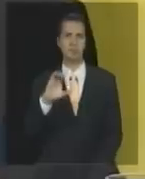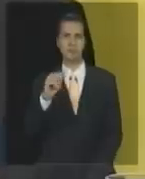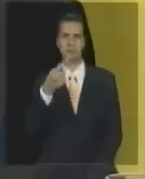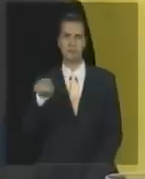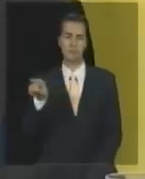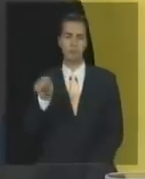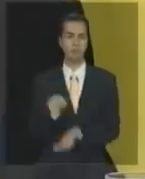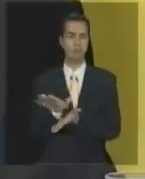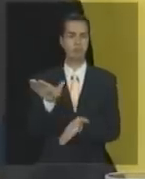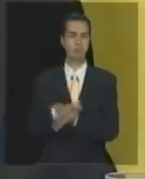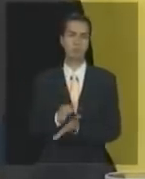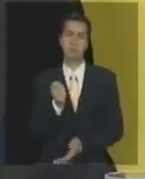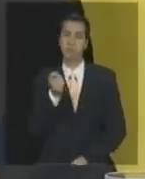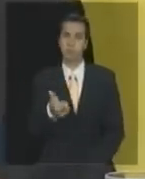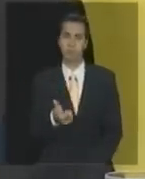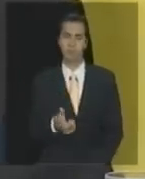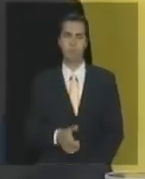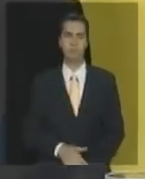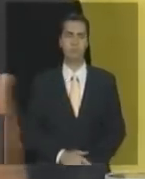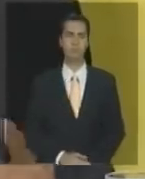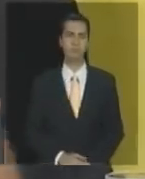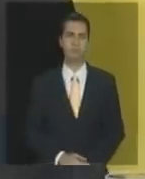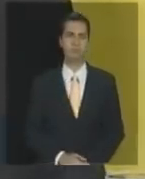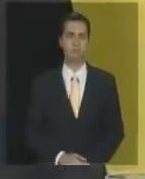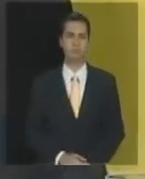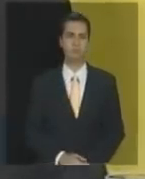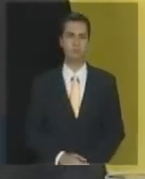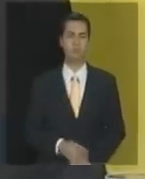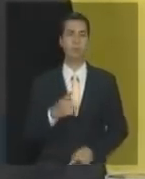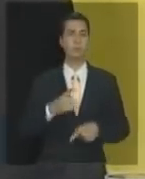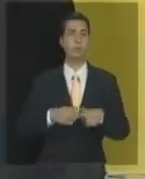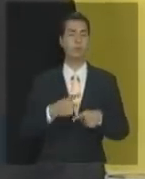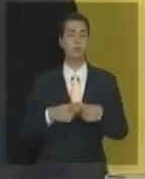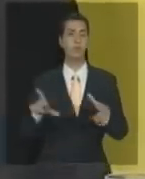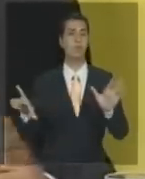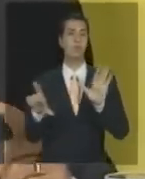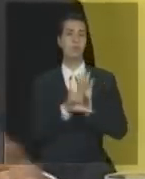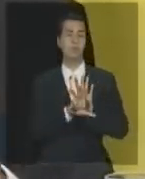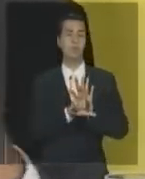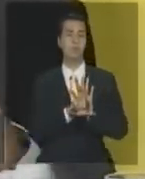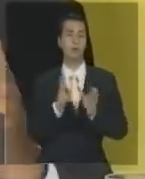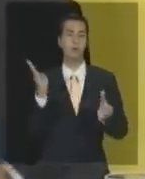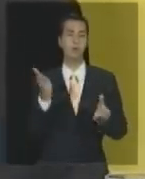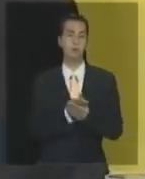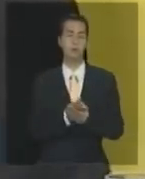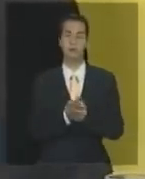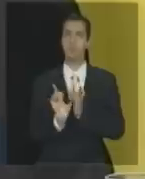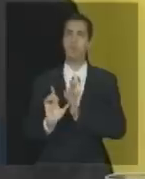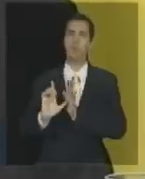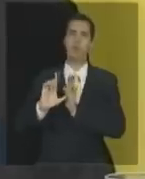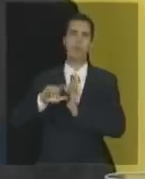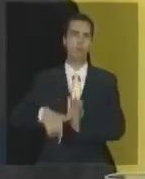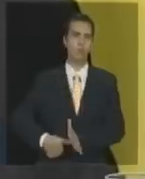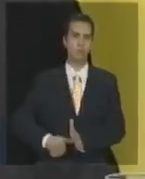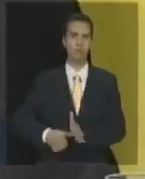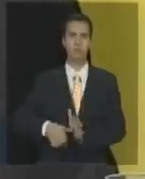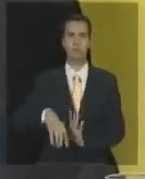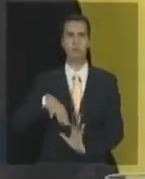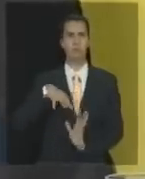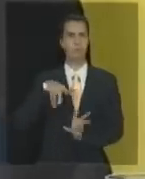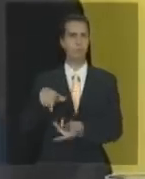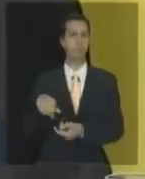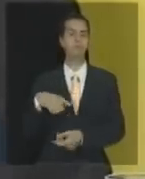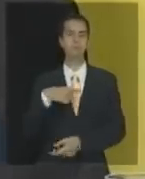que todos conhecemos, da nossa legislação processual, que é das mais atrasadas do mundo,